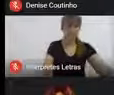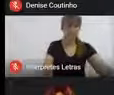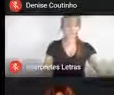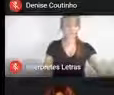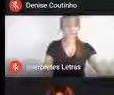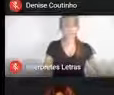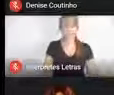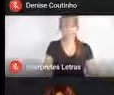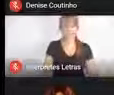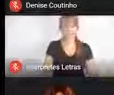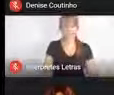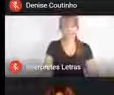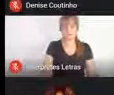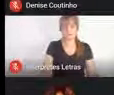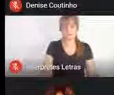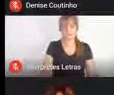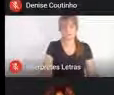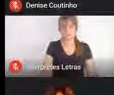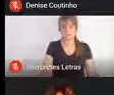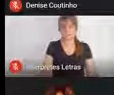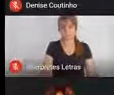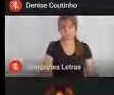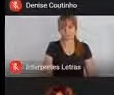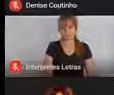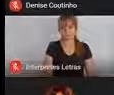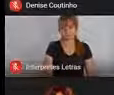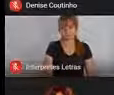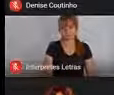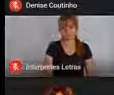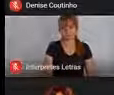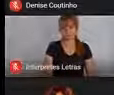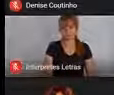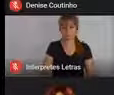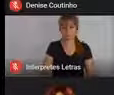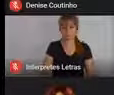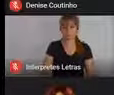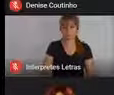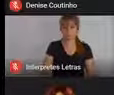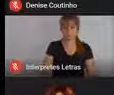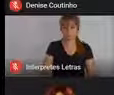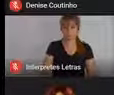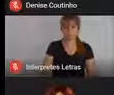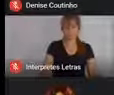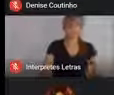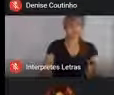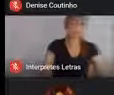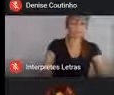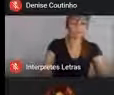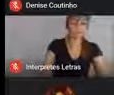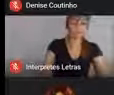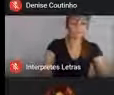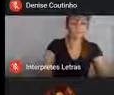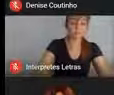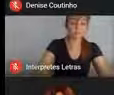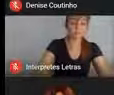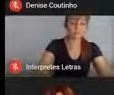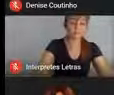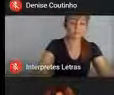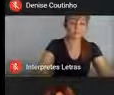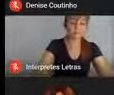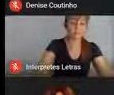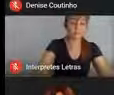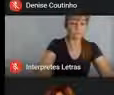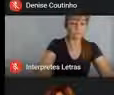com os tabus linguísticos acerca de itens de conteúdo sexual, por exemplo, prostituta, que é um dos